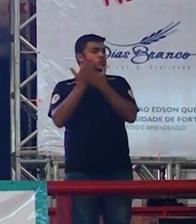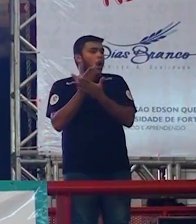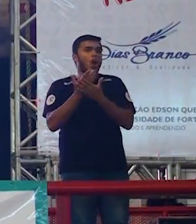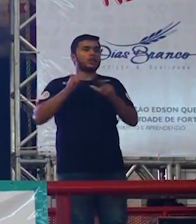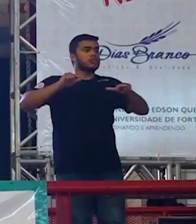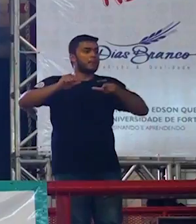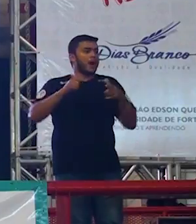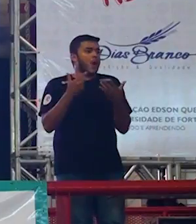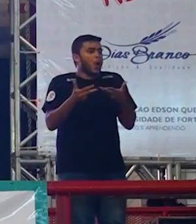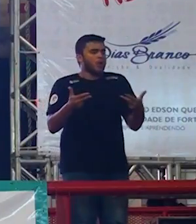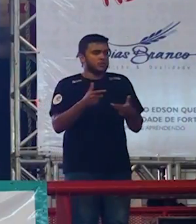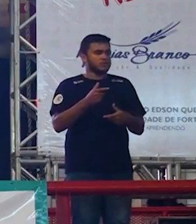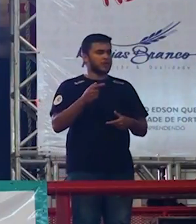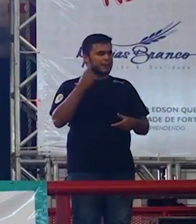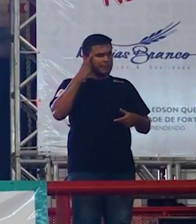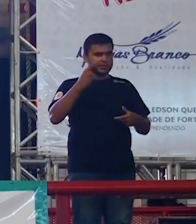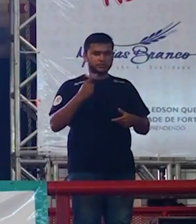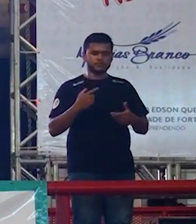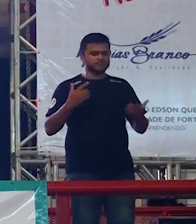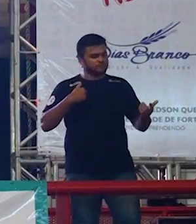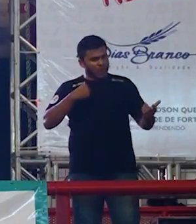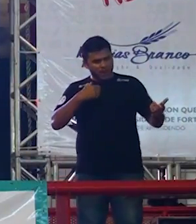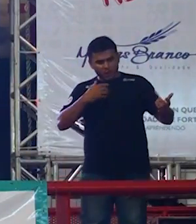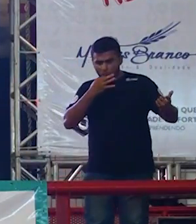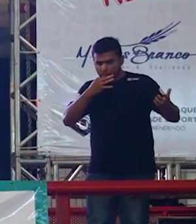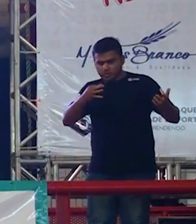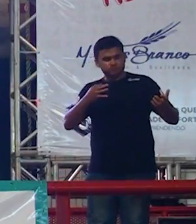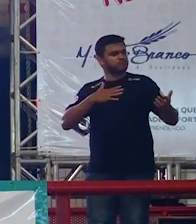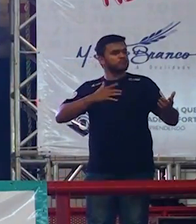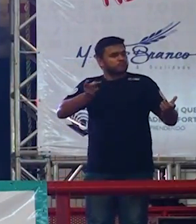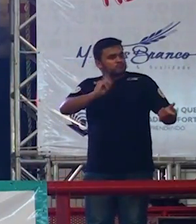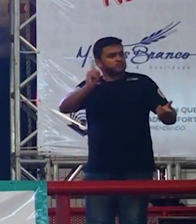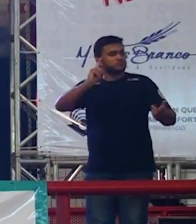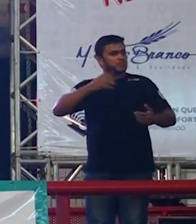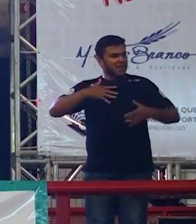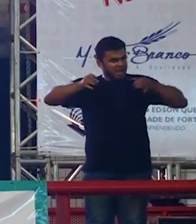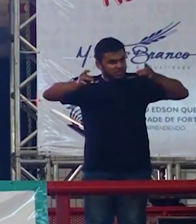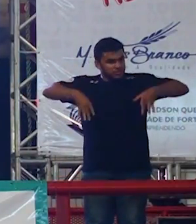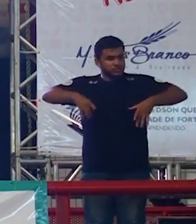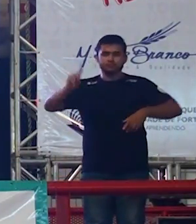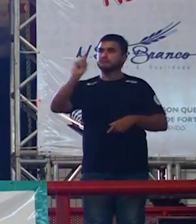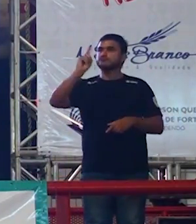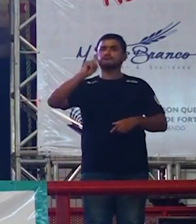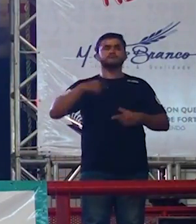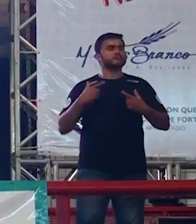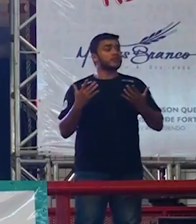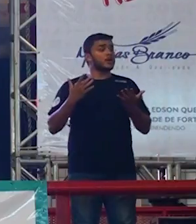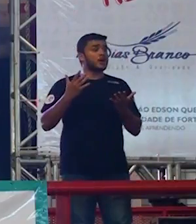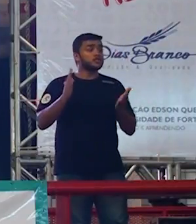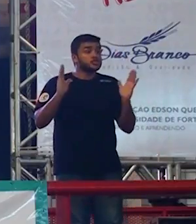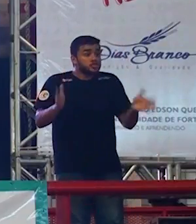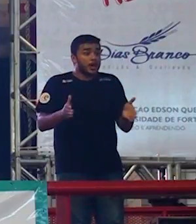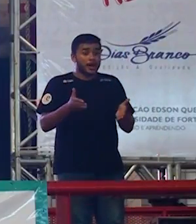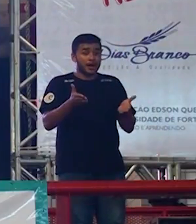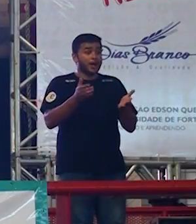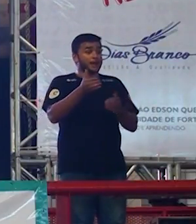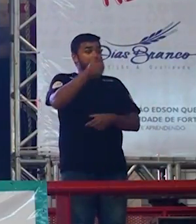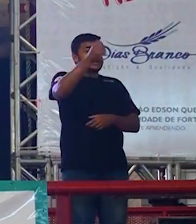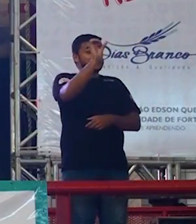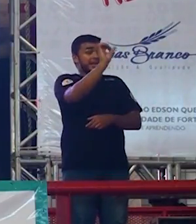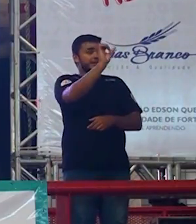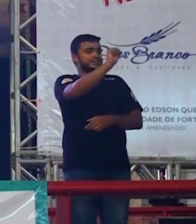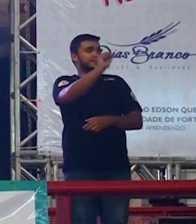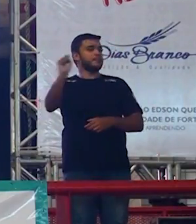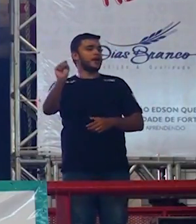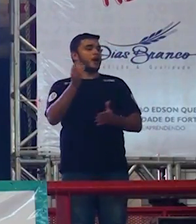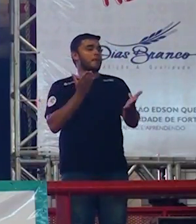eu, contra tudo e contra todos lá em casa, eu não vou desistir. Hoje, ele está em torno do 6º semestre